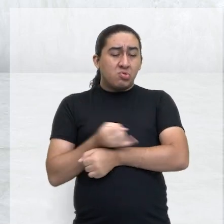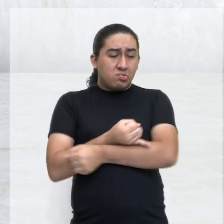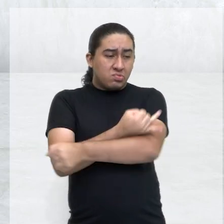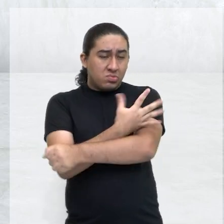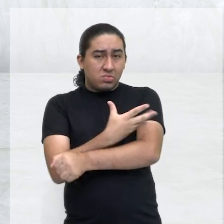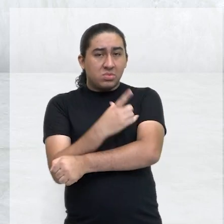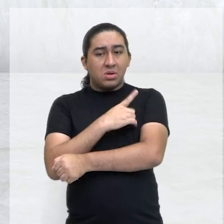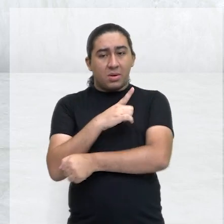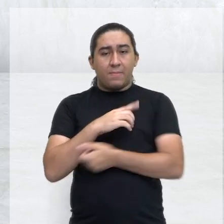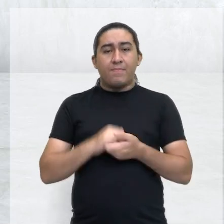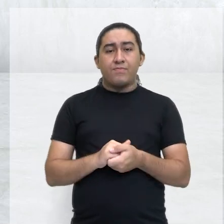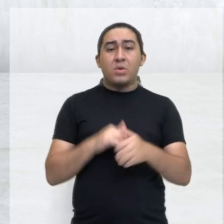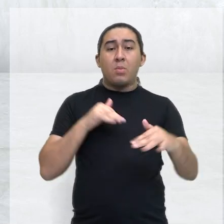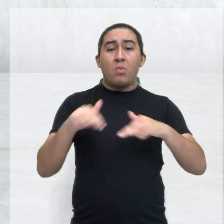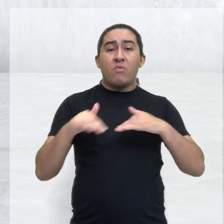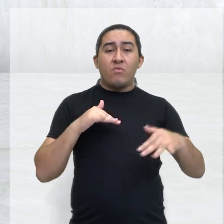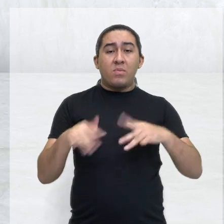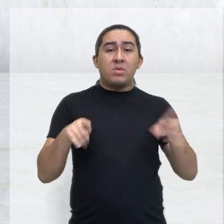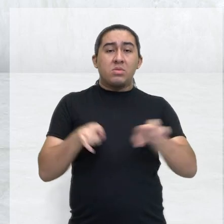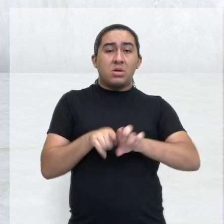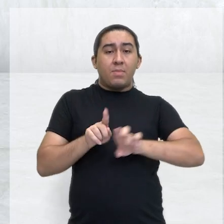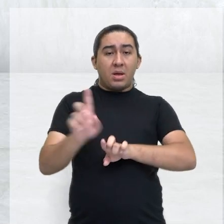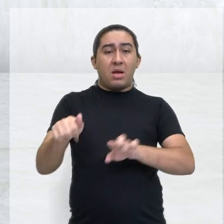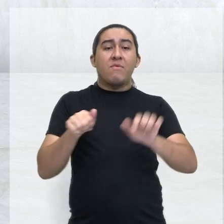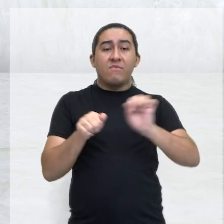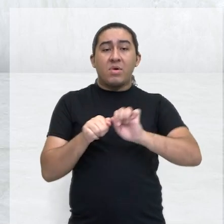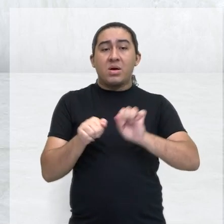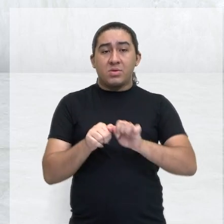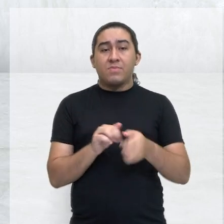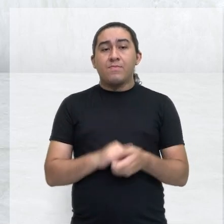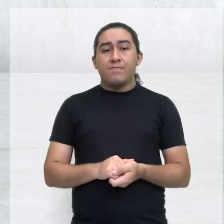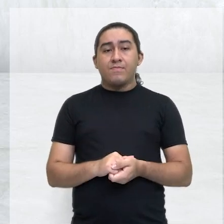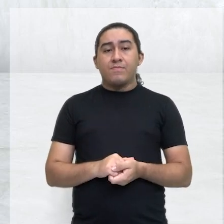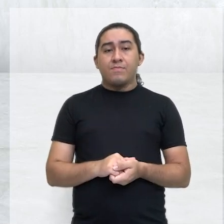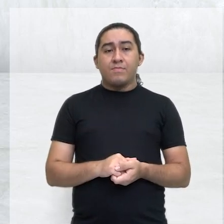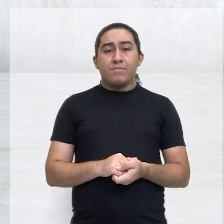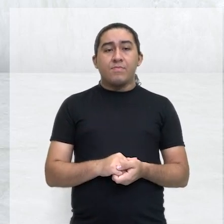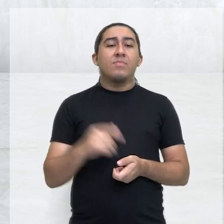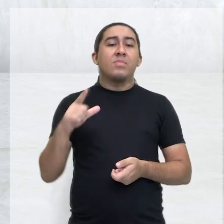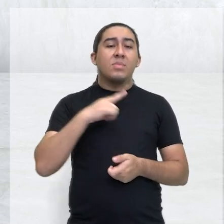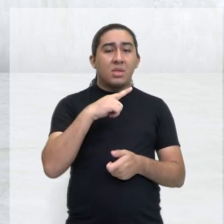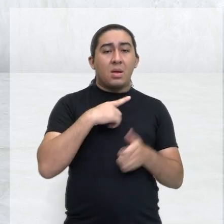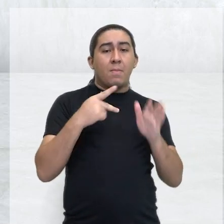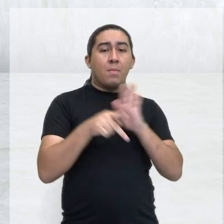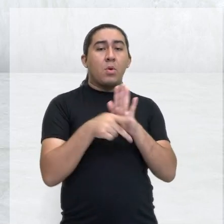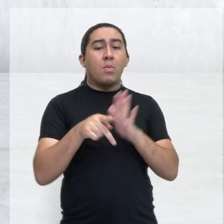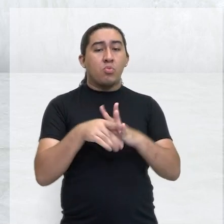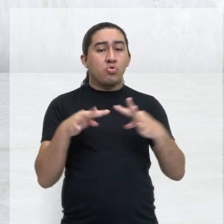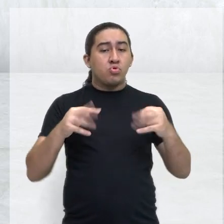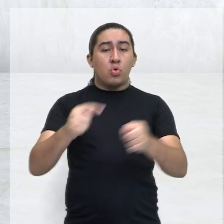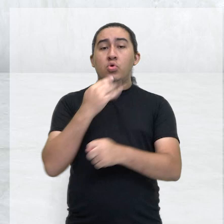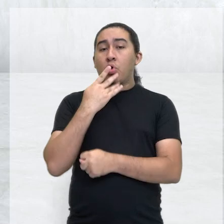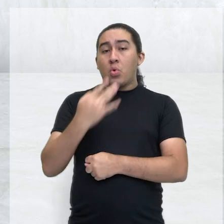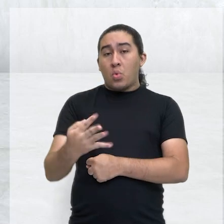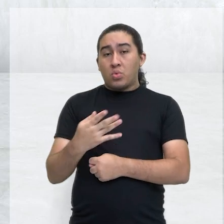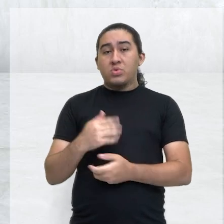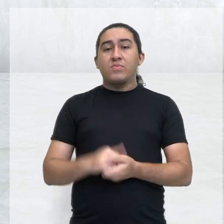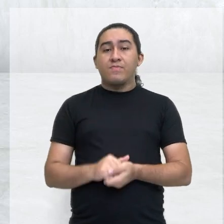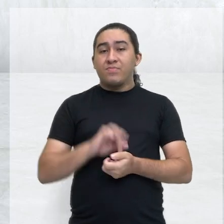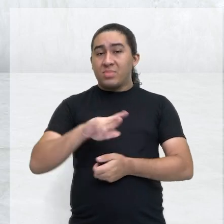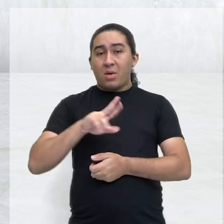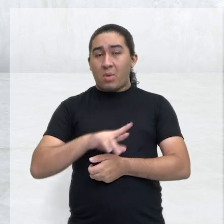está sentindo naquele momento. Os movimentos que ele vai fazer é o que vai dar as formas das